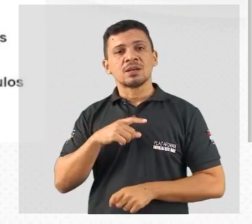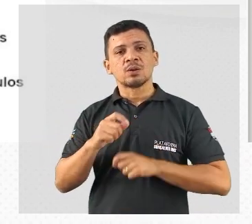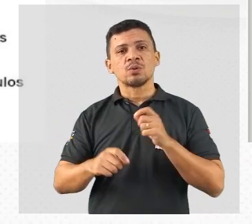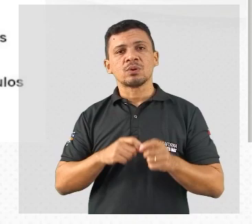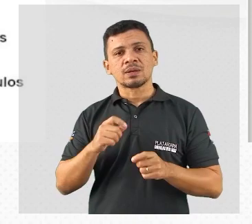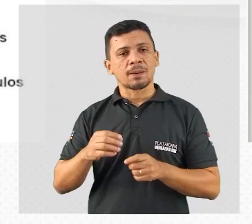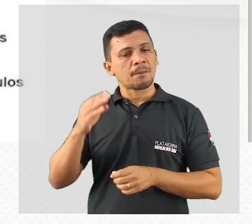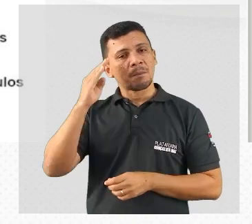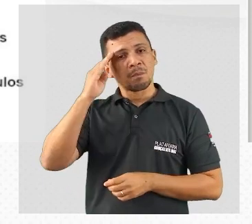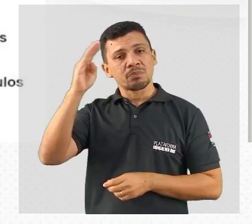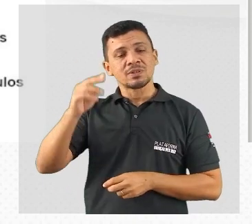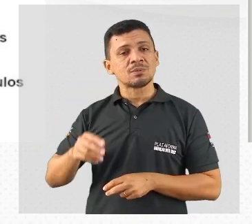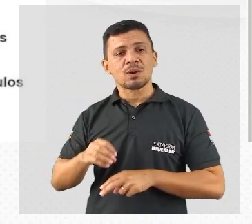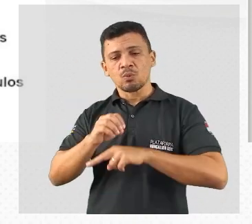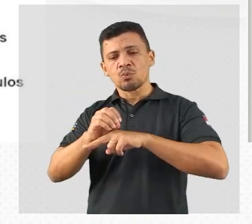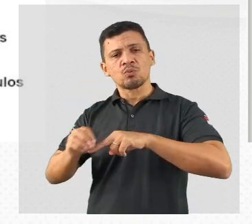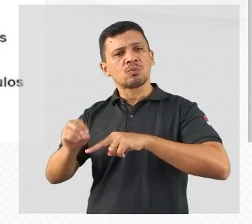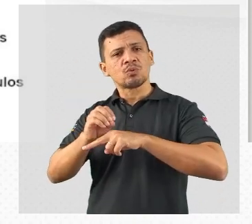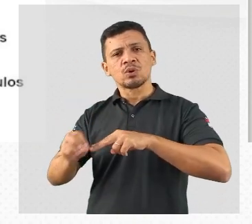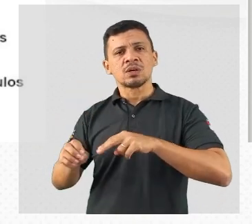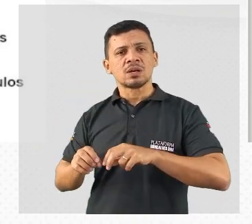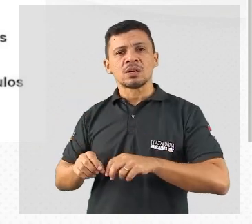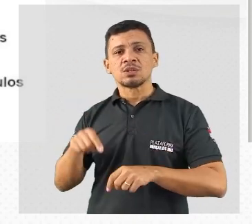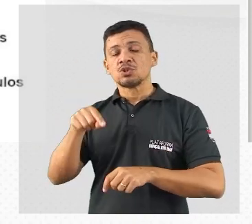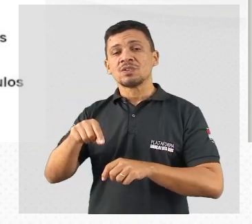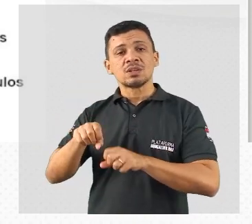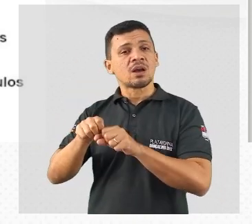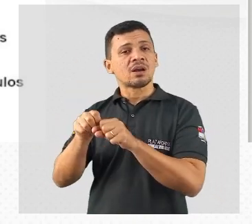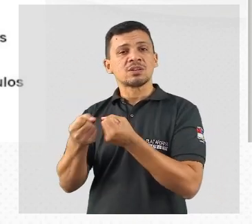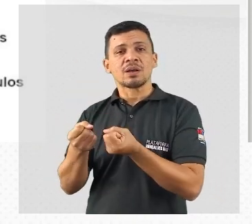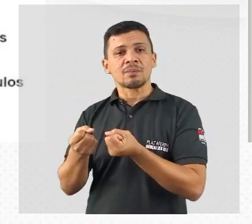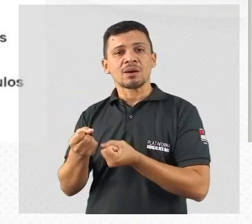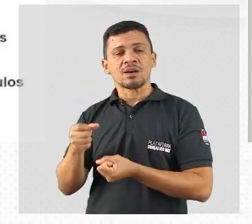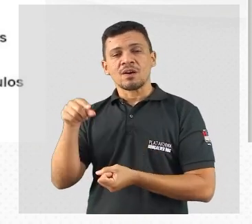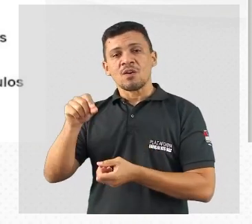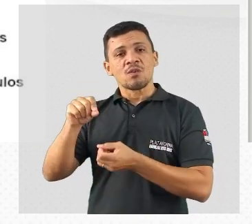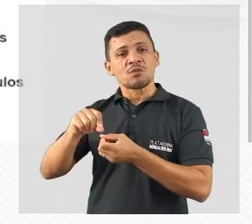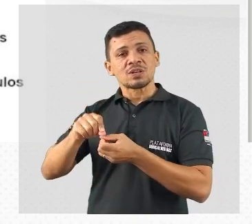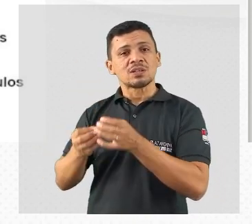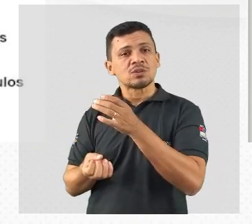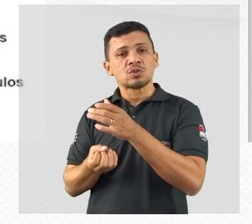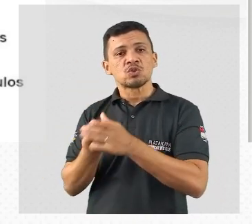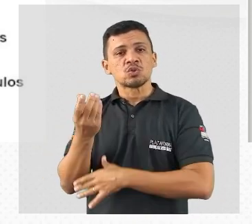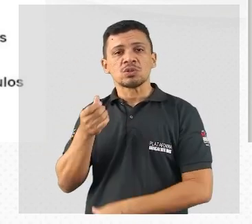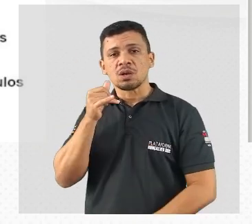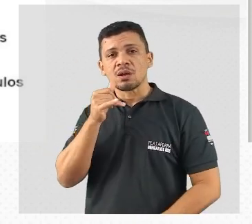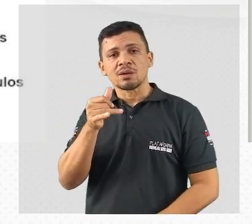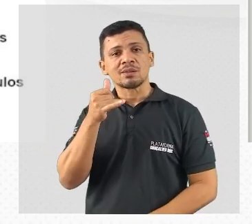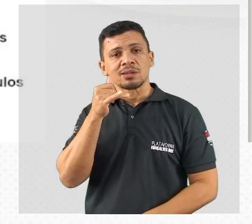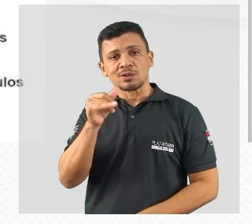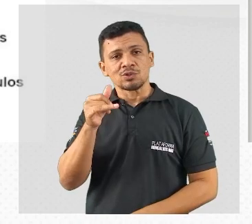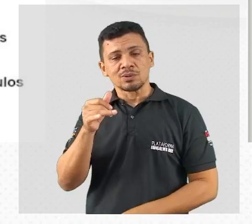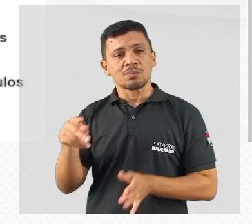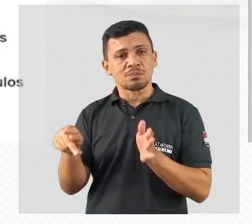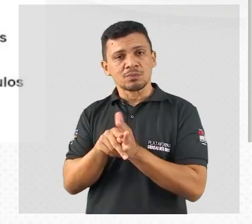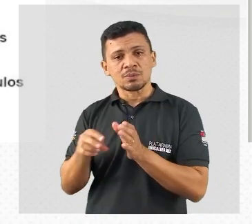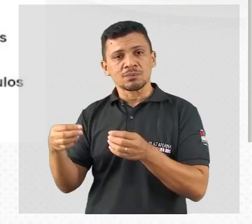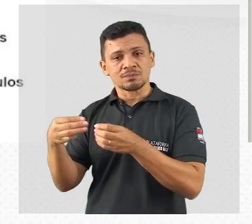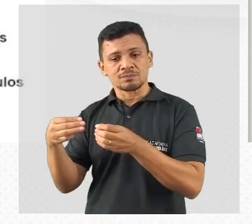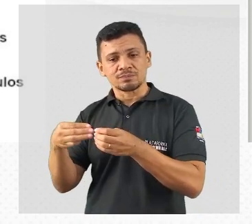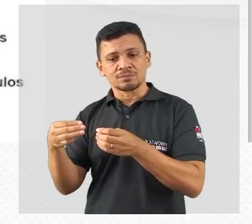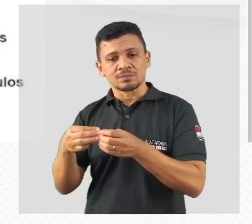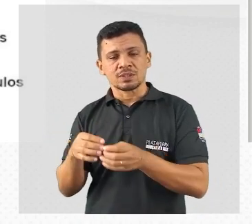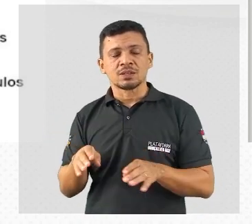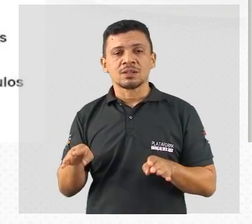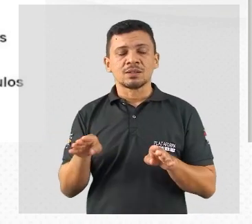função principal de quebra, né, de digestão, para gerar energia para esse metabolismo celular. Nós temos